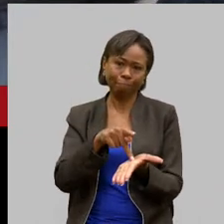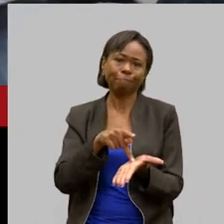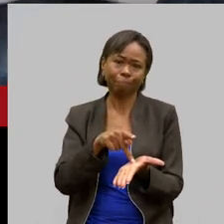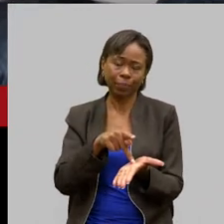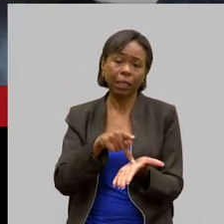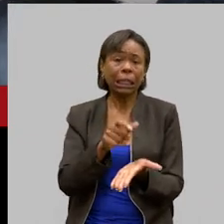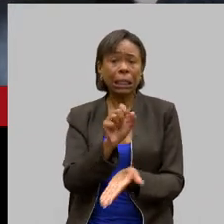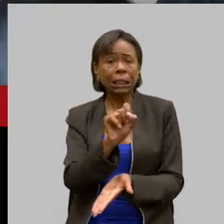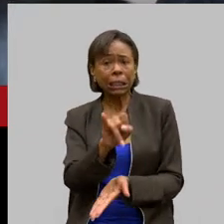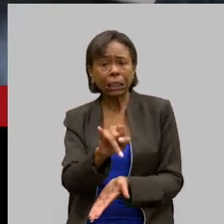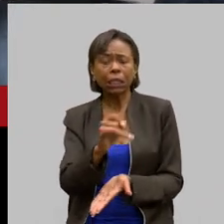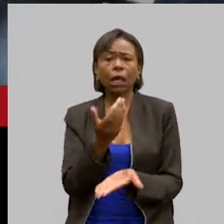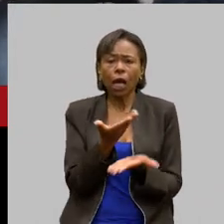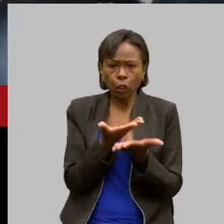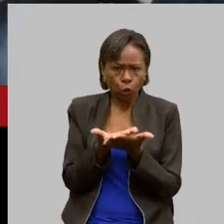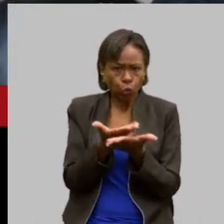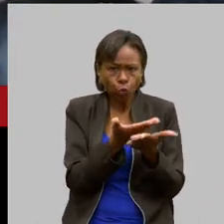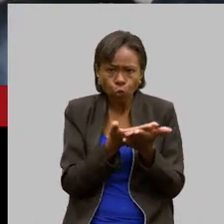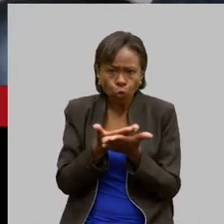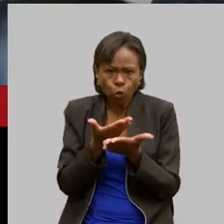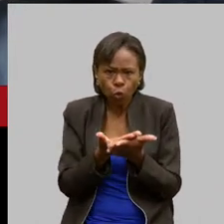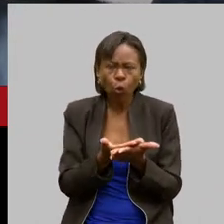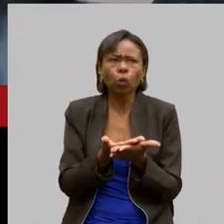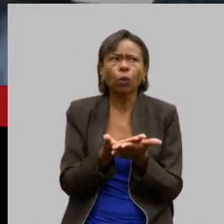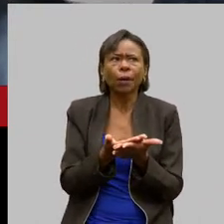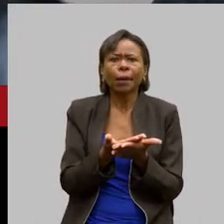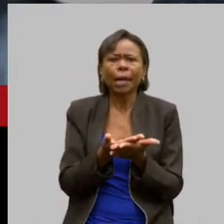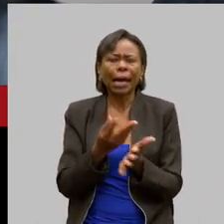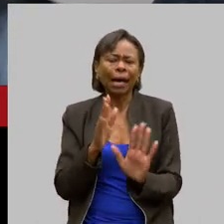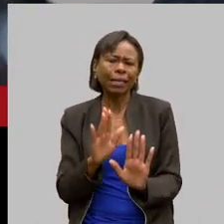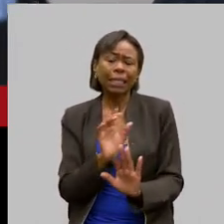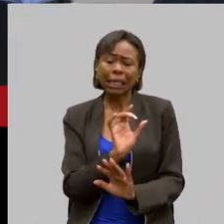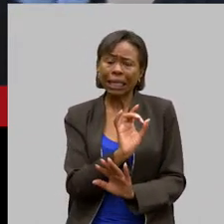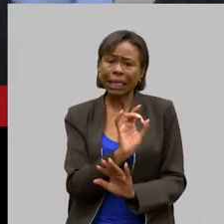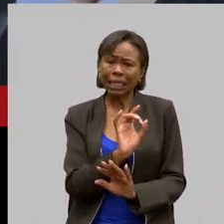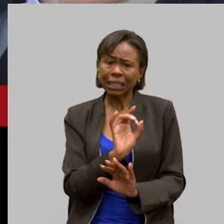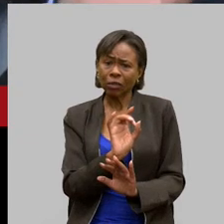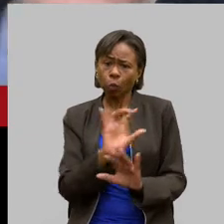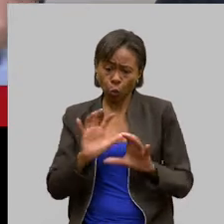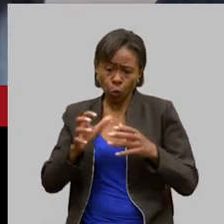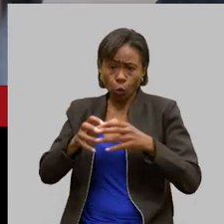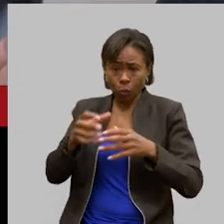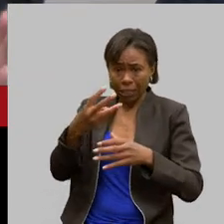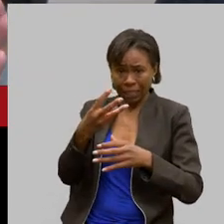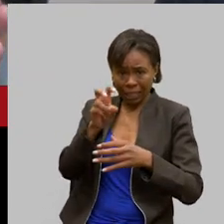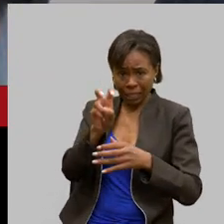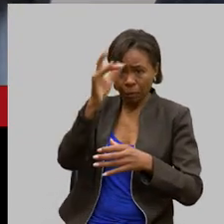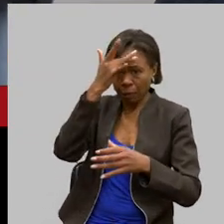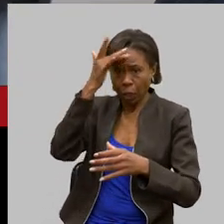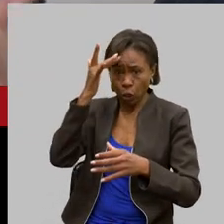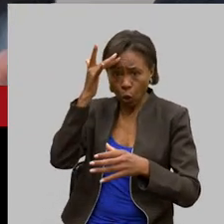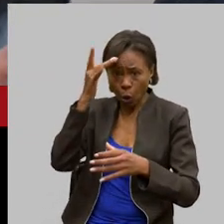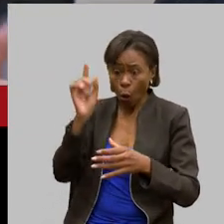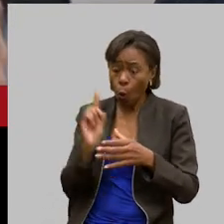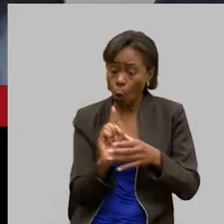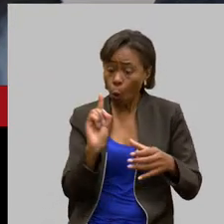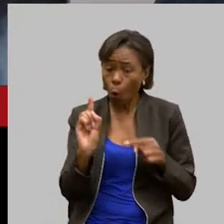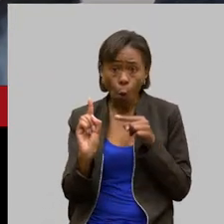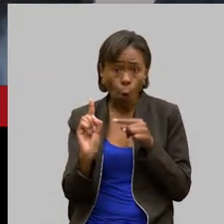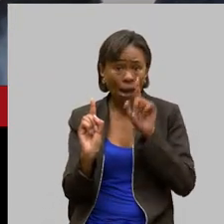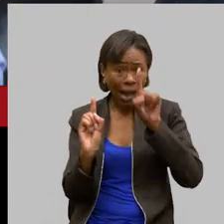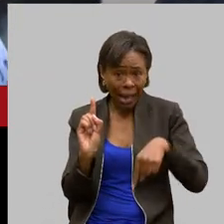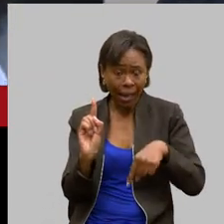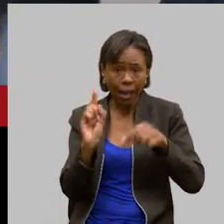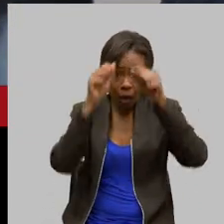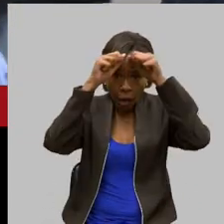correto os estudos que nós teremos a cada 36 pessoas uma e algum nível do transtorno do espectro do autista a pergunta que fazemos é como